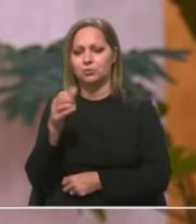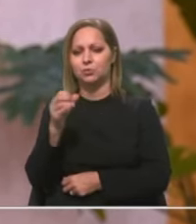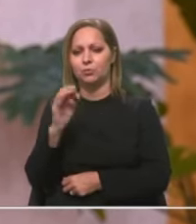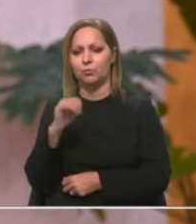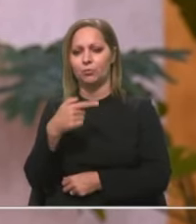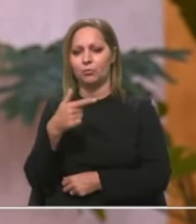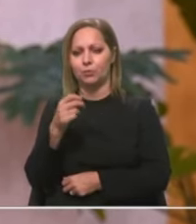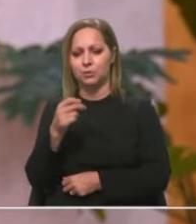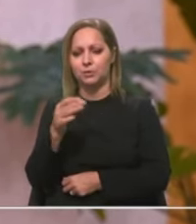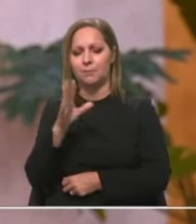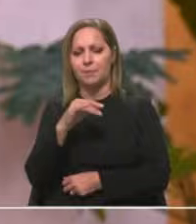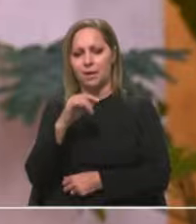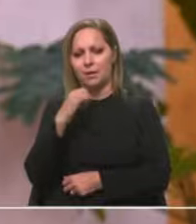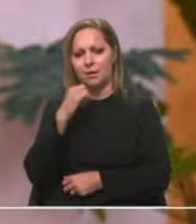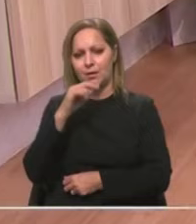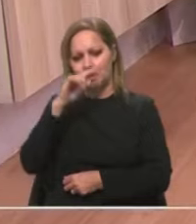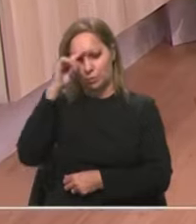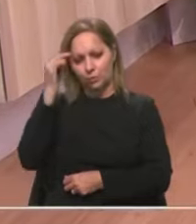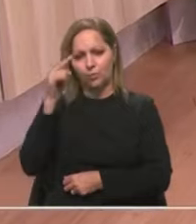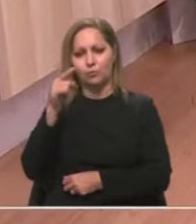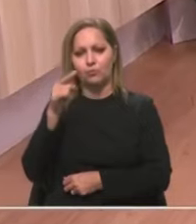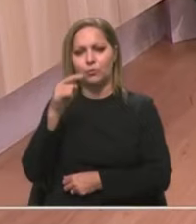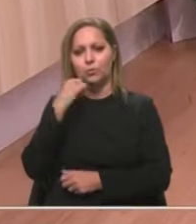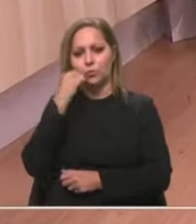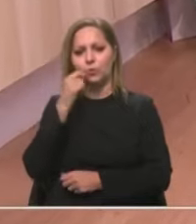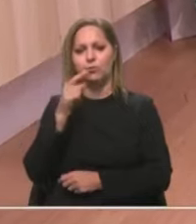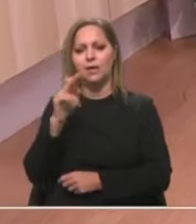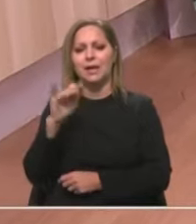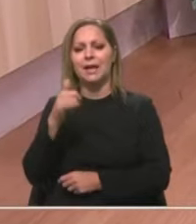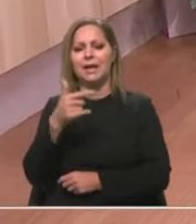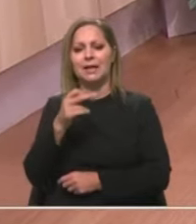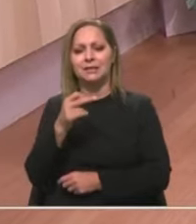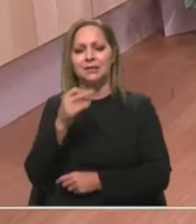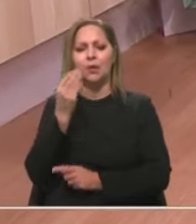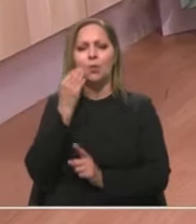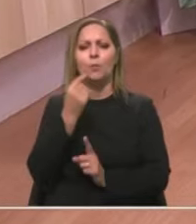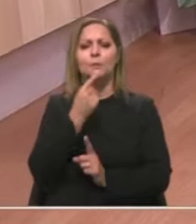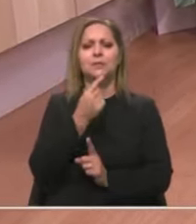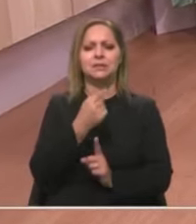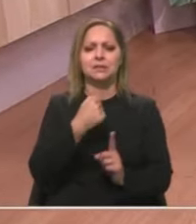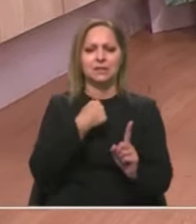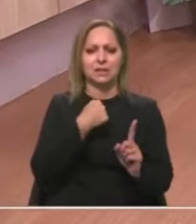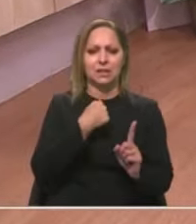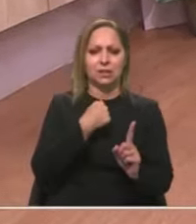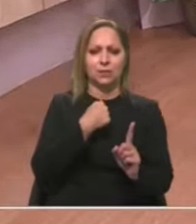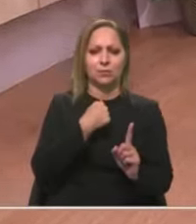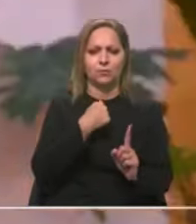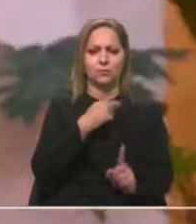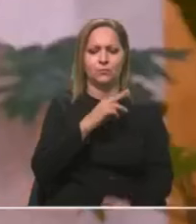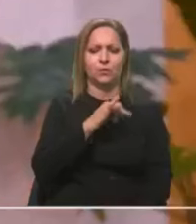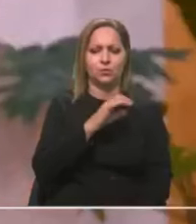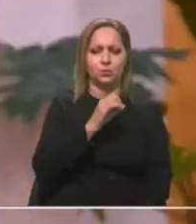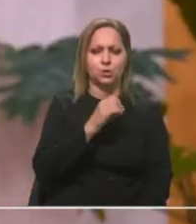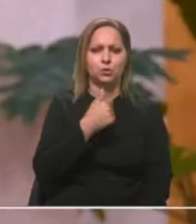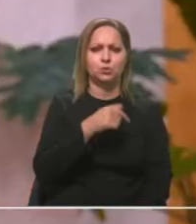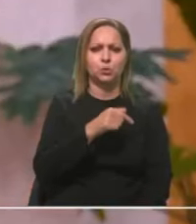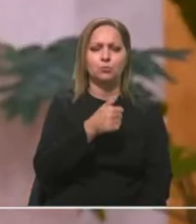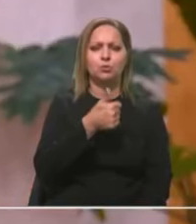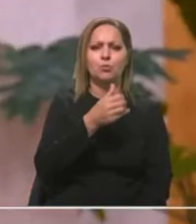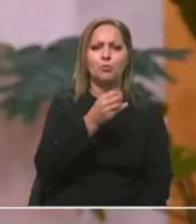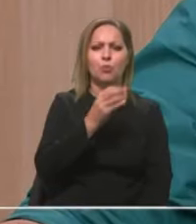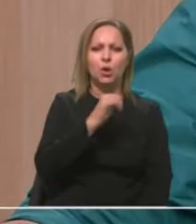mais me doeu, que foi da Rita. Não sei como é capaz de dizer que eu e o Chico somos bosta, somos seres humanos que estamos